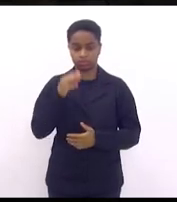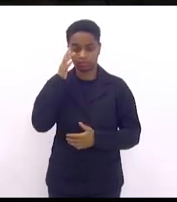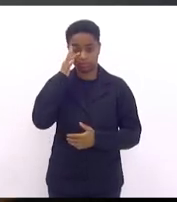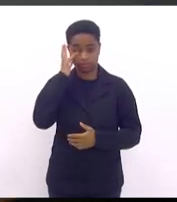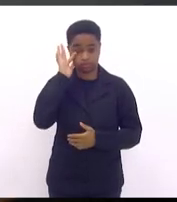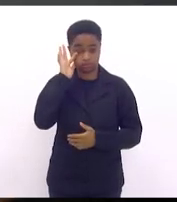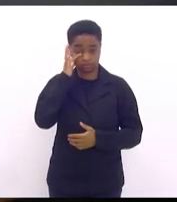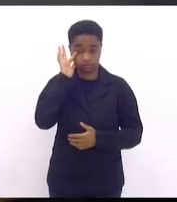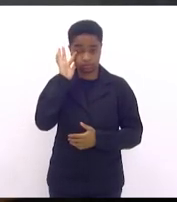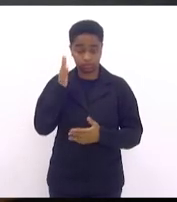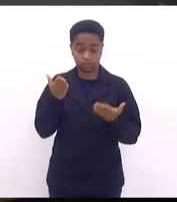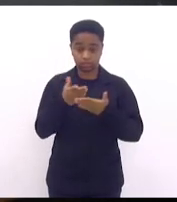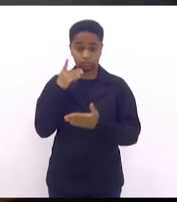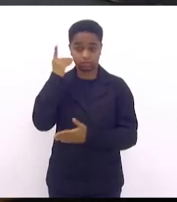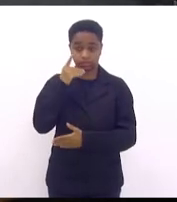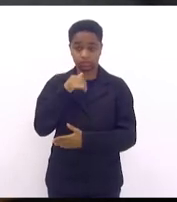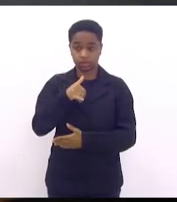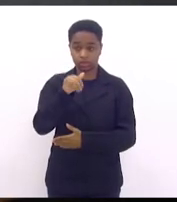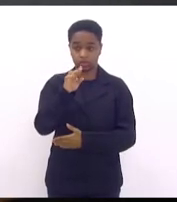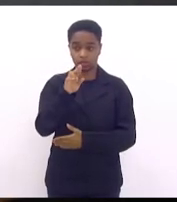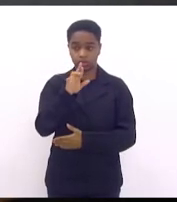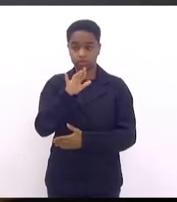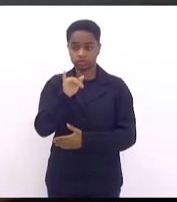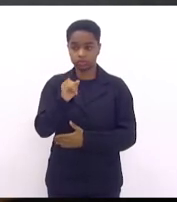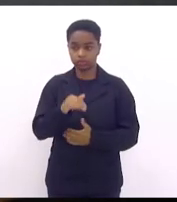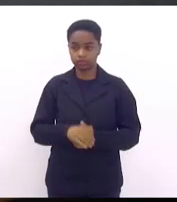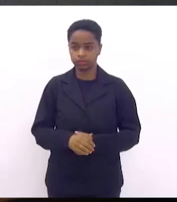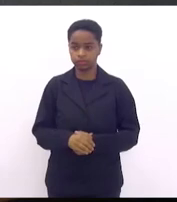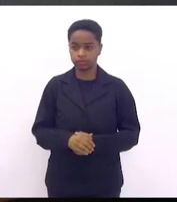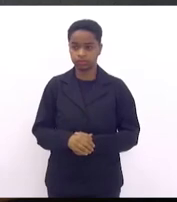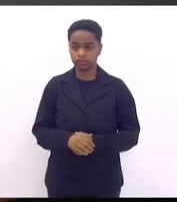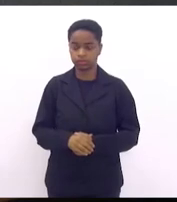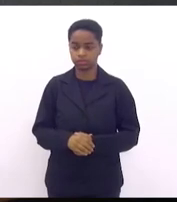Próximo orador, o deputado Yuri. Vossa Excelência dispõe de 10 minutos.